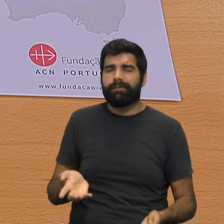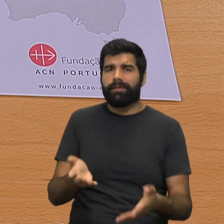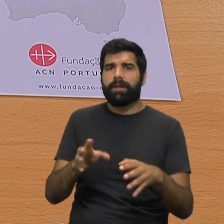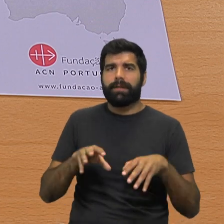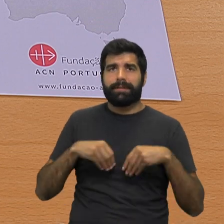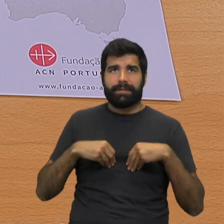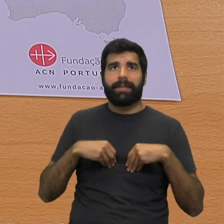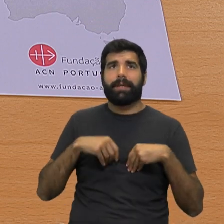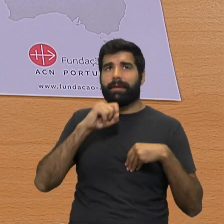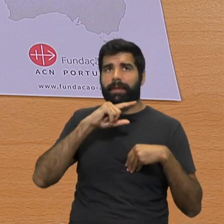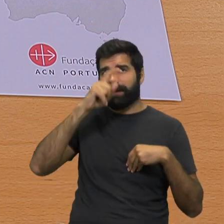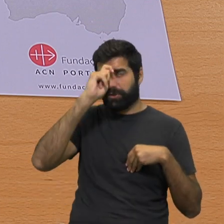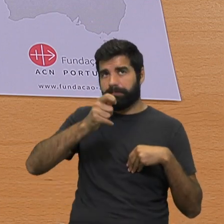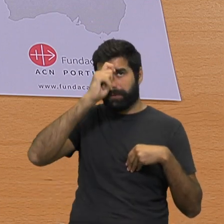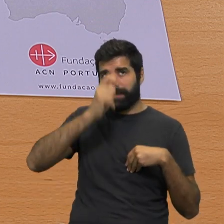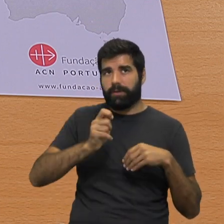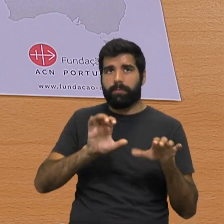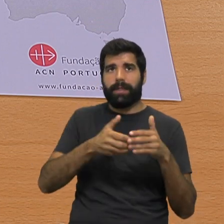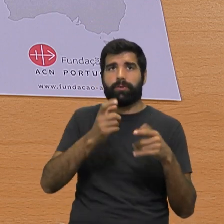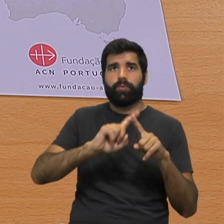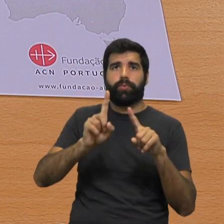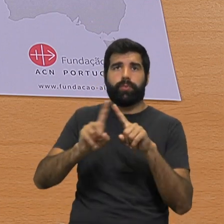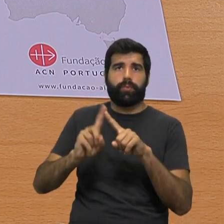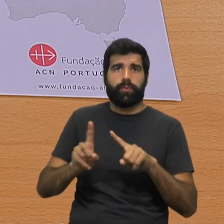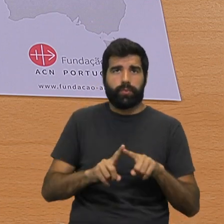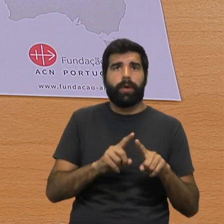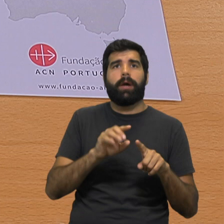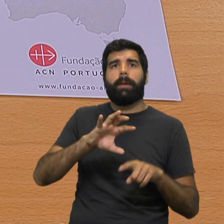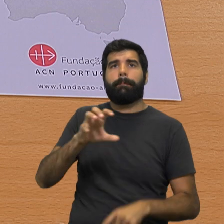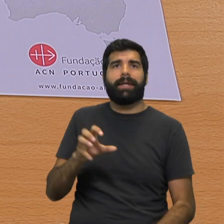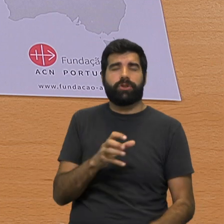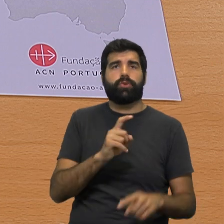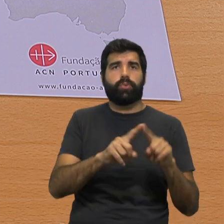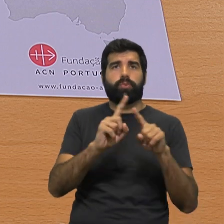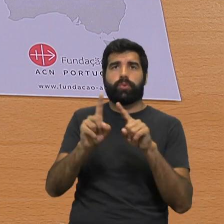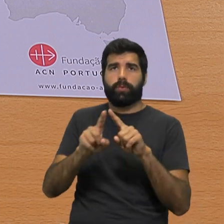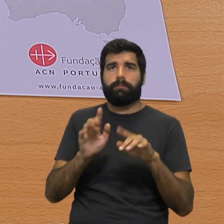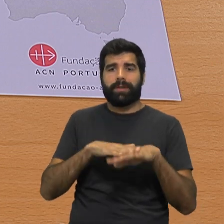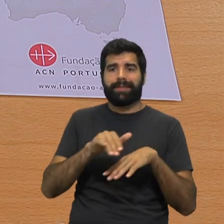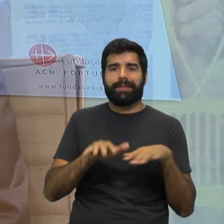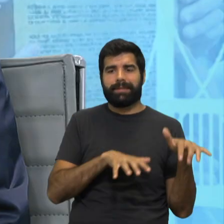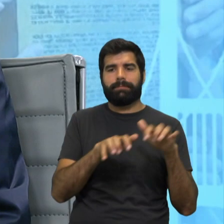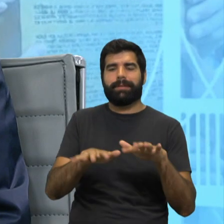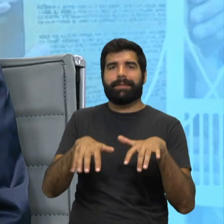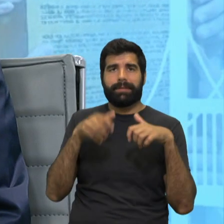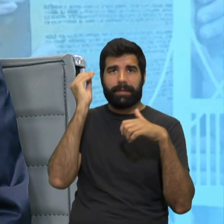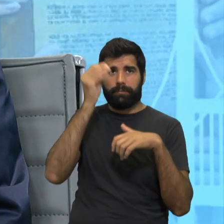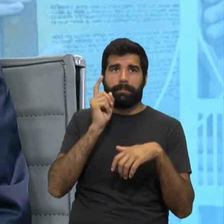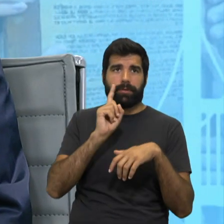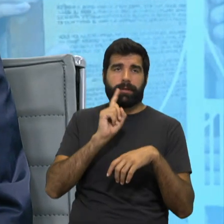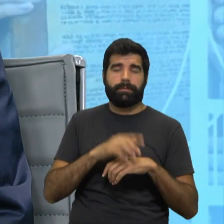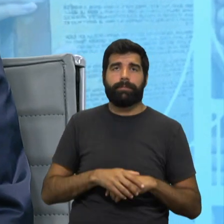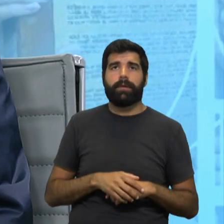que haja este respeito pelas diferentes comunidades que vivem em cada um dos países. E por isso, ir à Assembleia da República é muito importante para nós. É um indicador